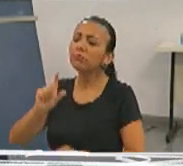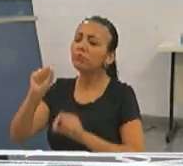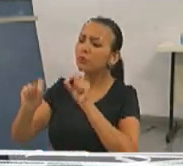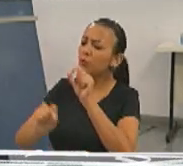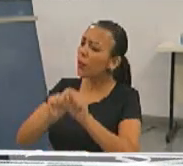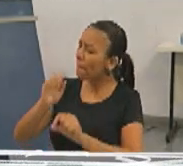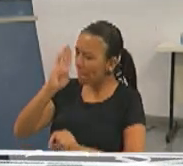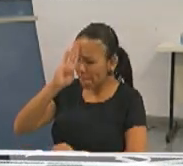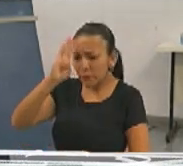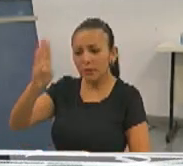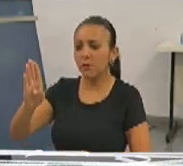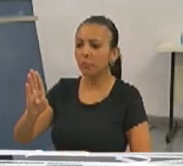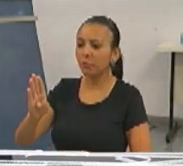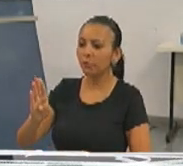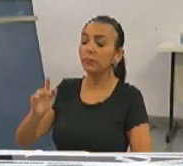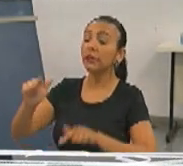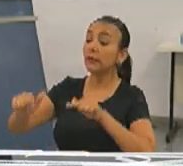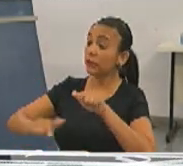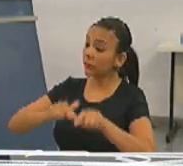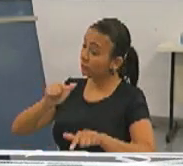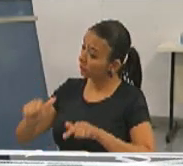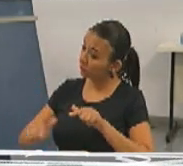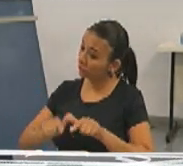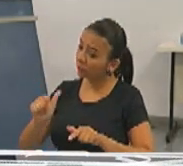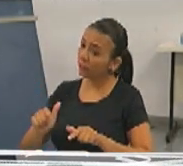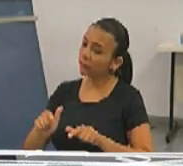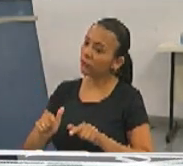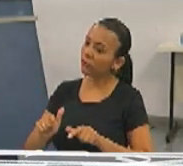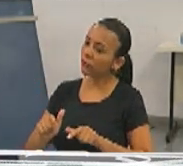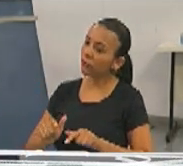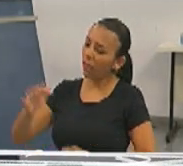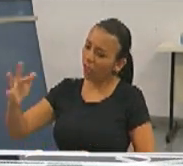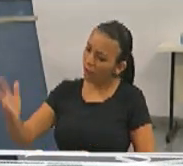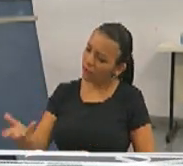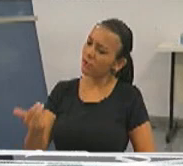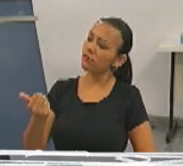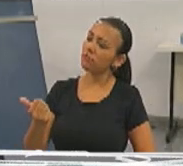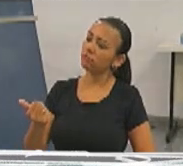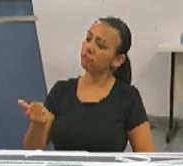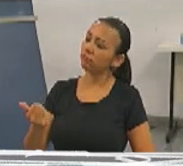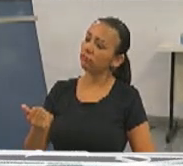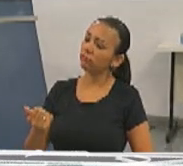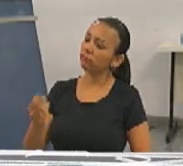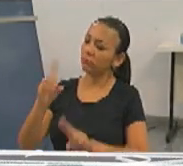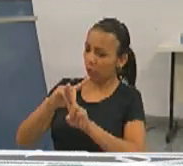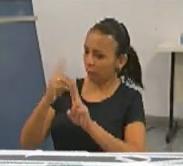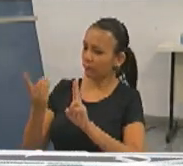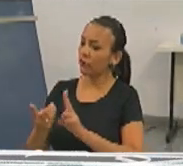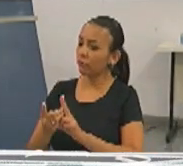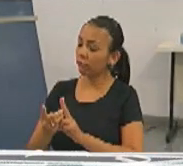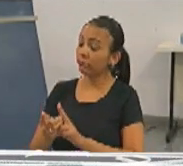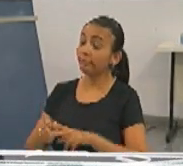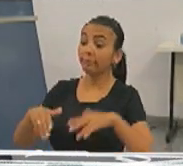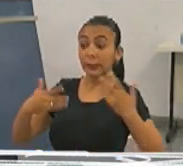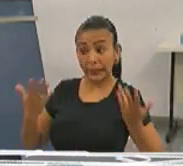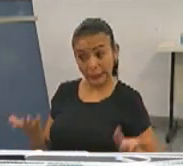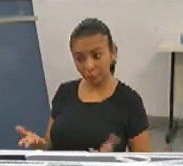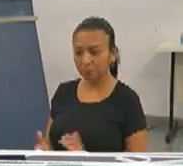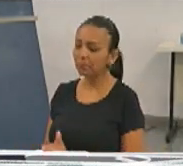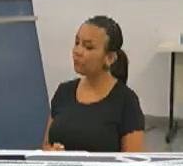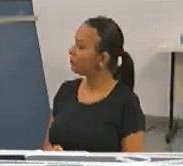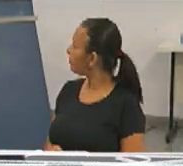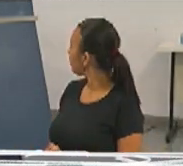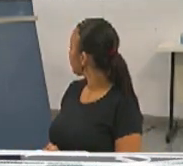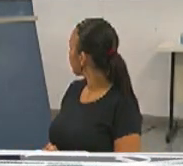principalmente trabalhar a parte de eficiência da universidade. Então,